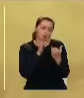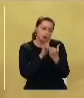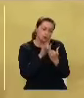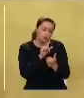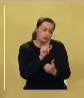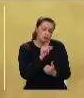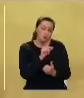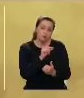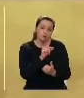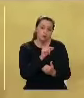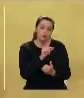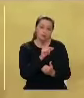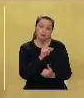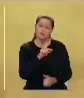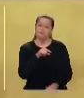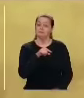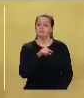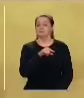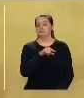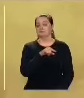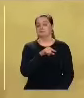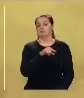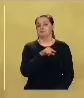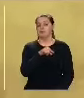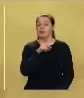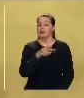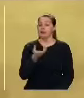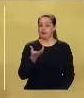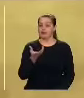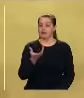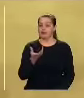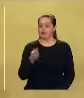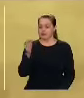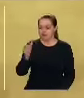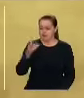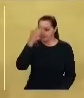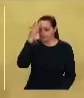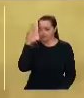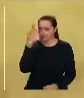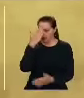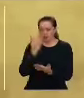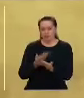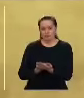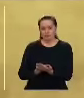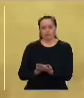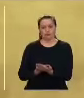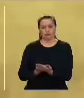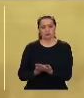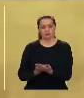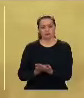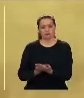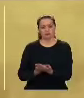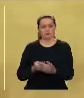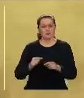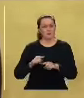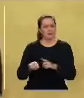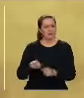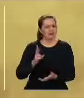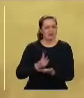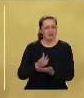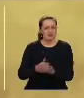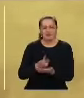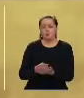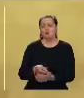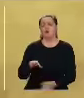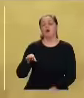pessoa acredite nela, que a pessoa com quem ela vive acredite que ela vai mudar. Mas toda hora você fica lá: olha, está